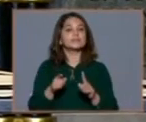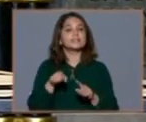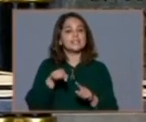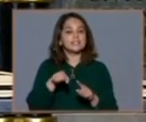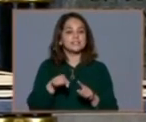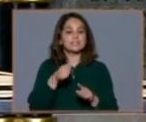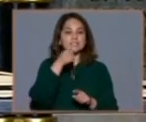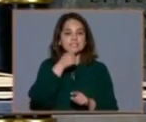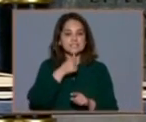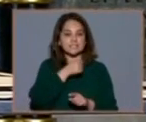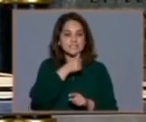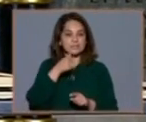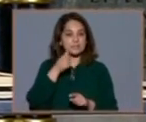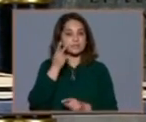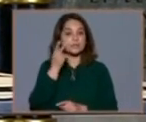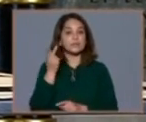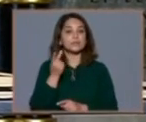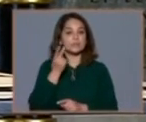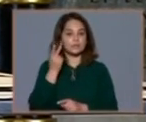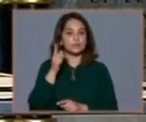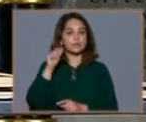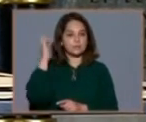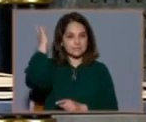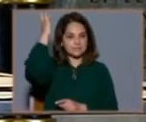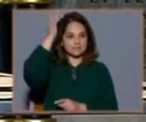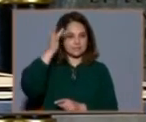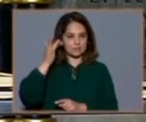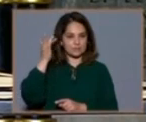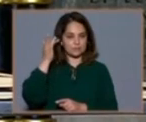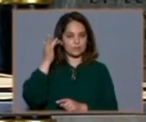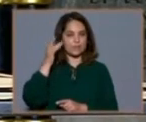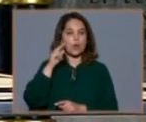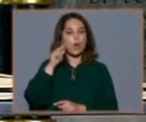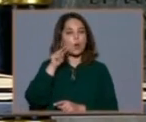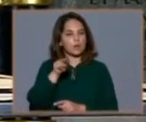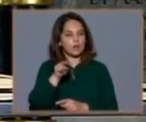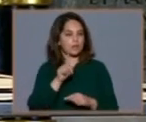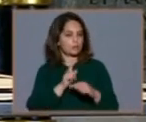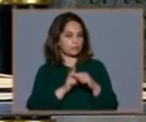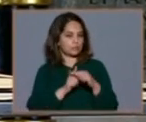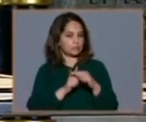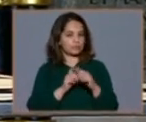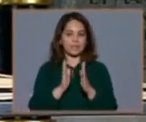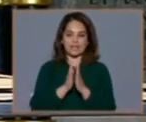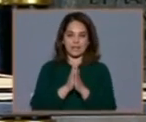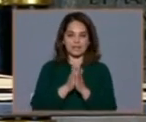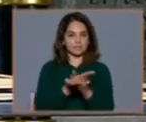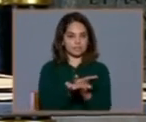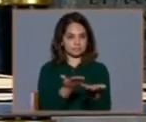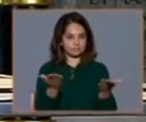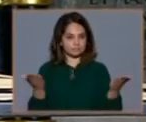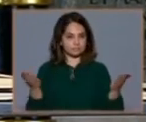este sacrifício vivo e santo. Olhai benignamente para a oblação da vossa Igreja, vede